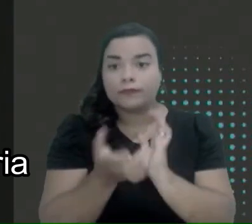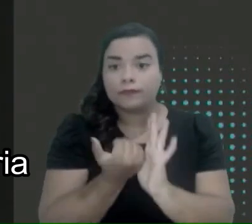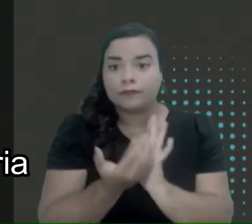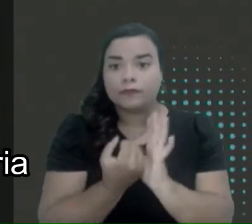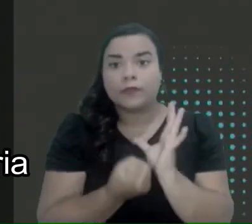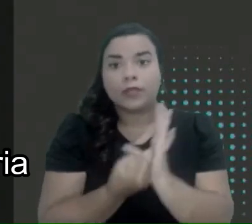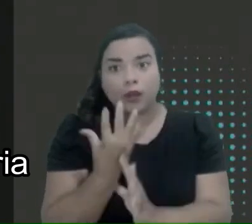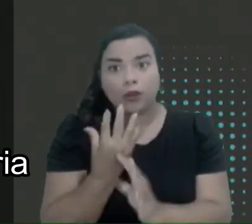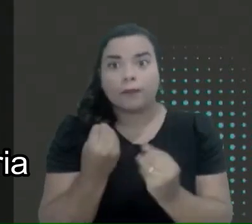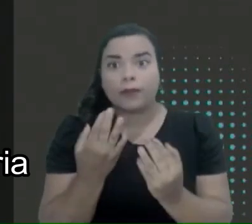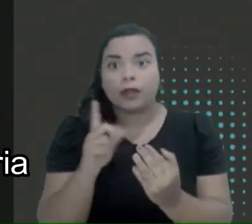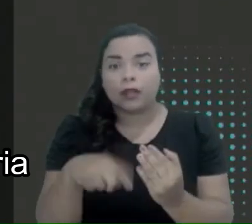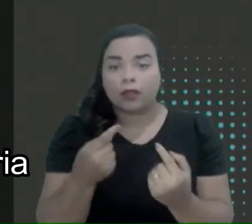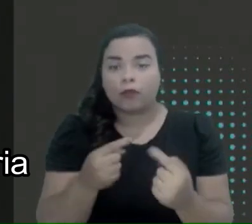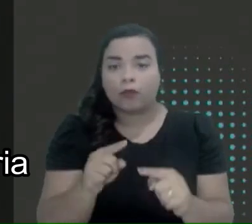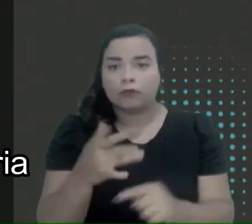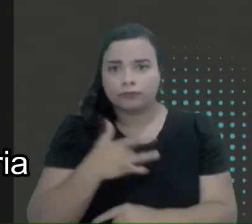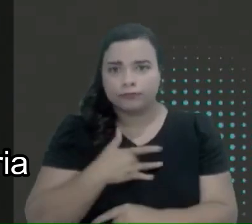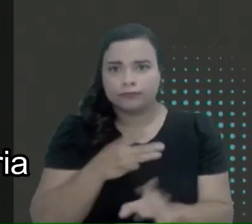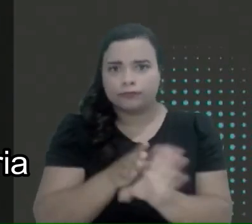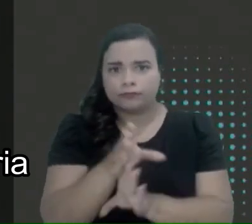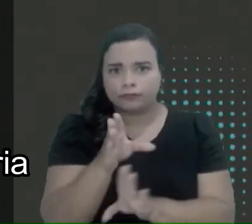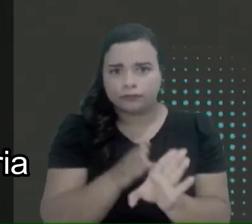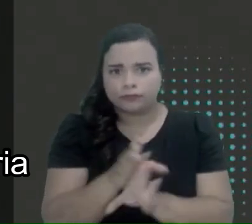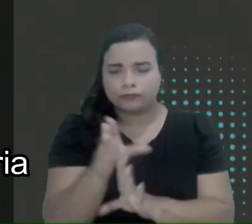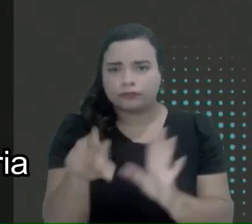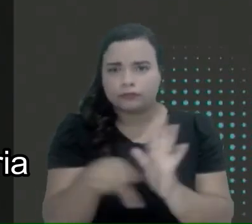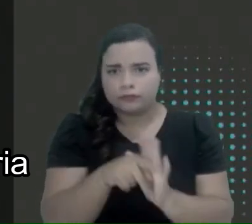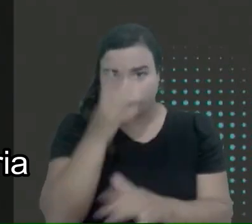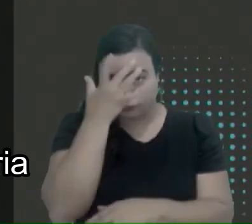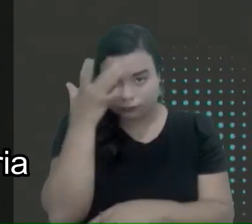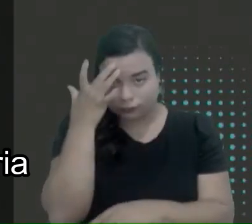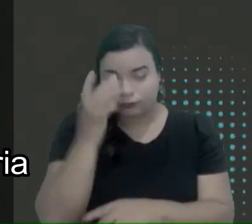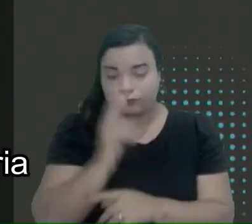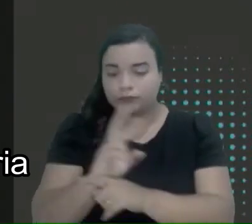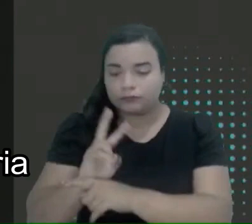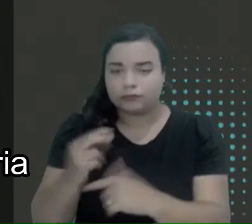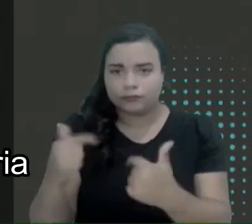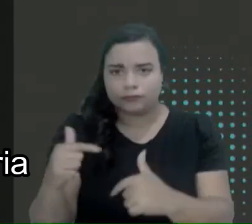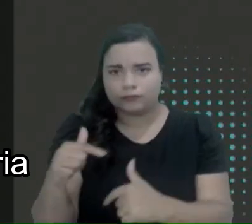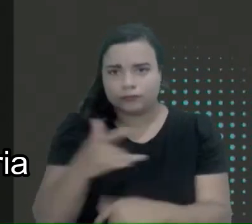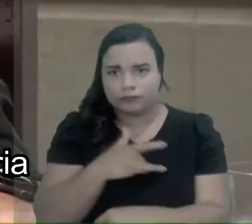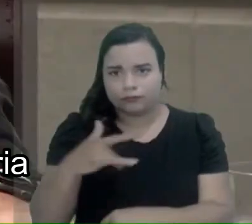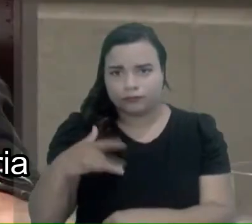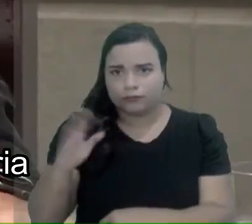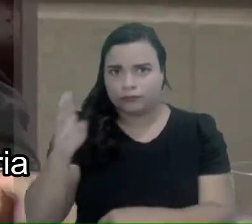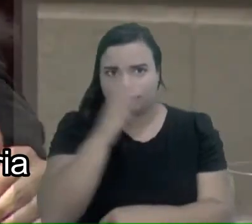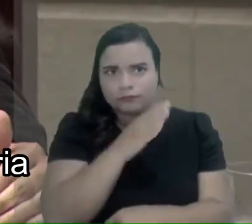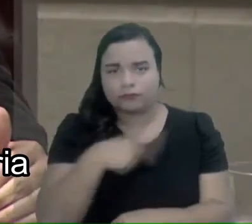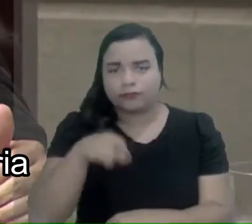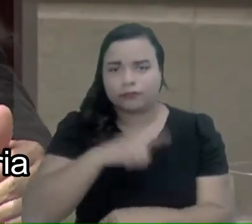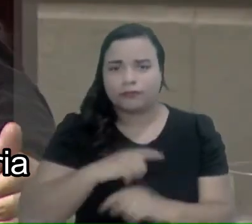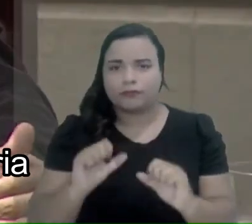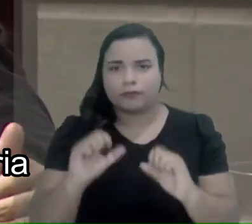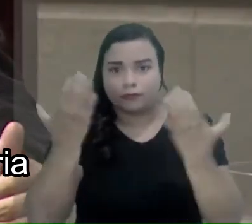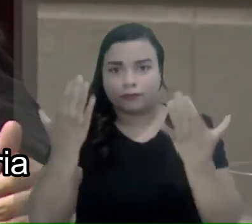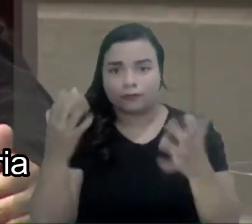para o enfrentamento da tuberculose orientada para os agentes comunitários de saúde. Fizemos um grande evento com esses agentes,